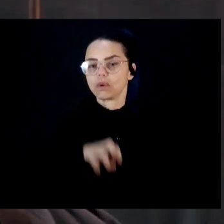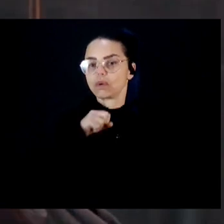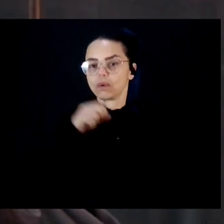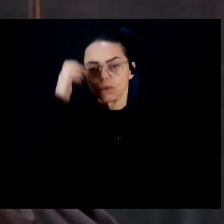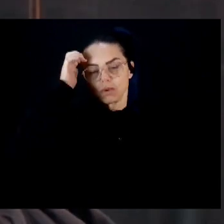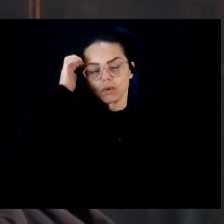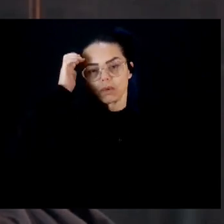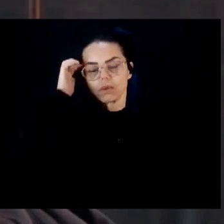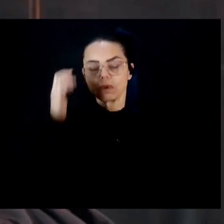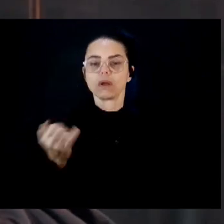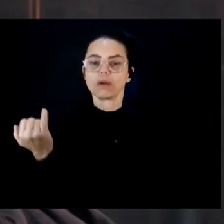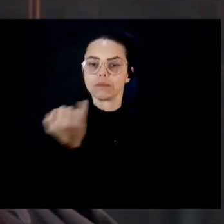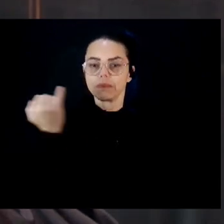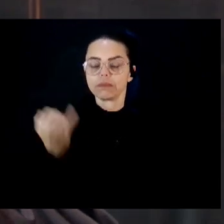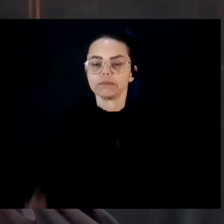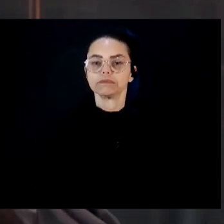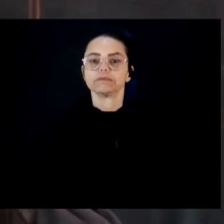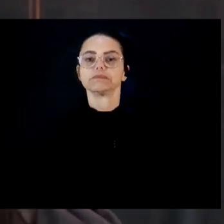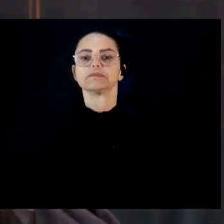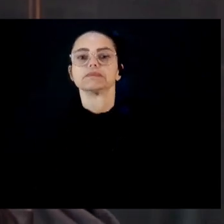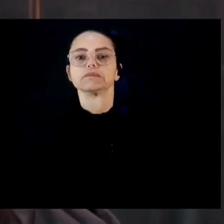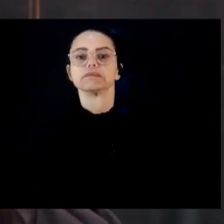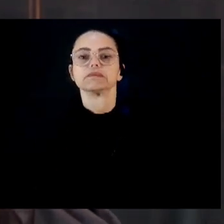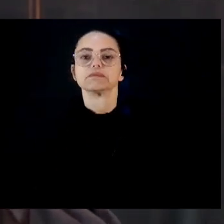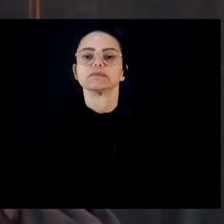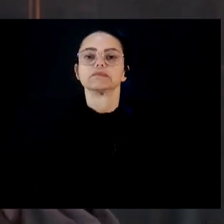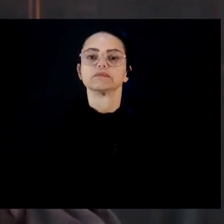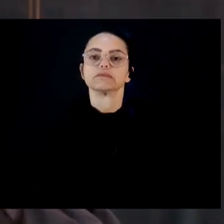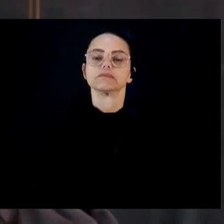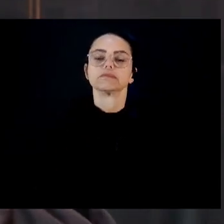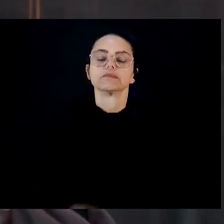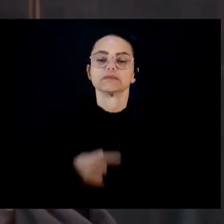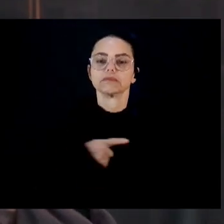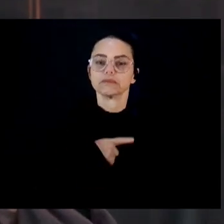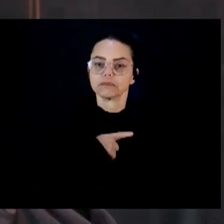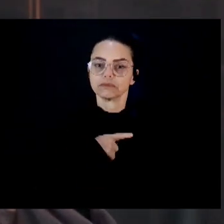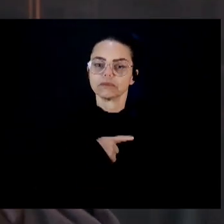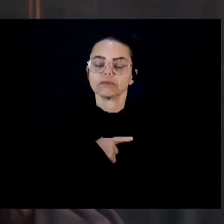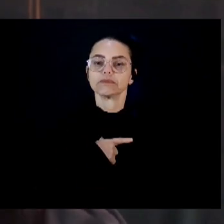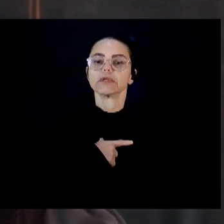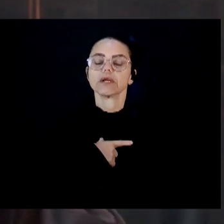sabe, trazendo a menopausa que está aí muito